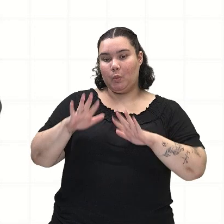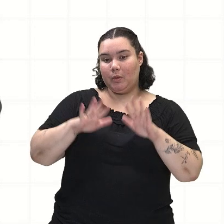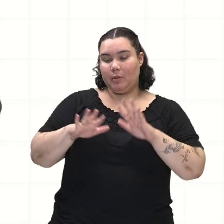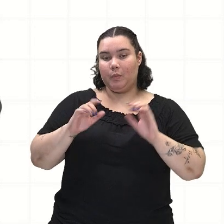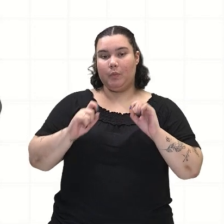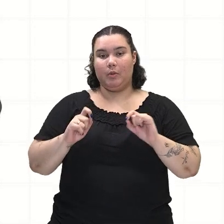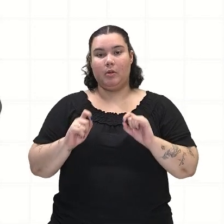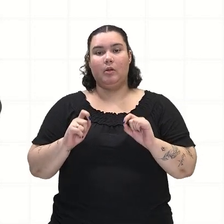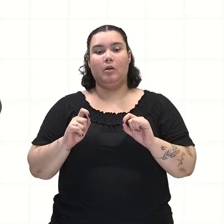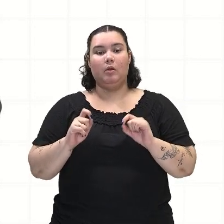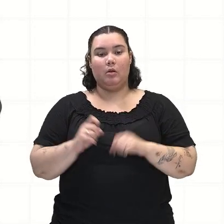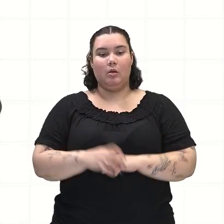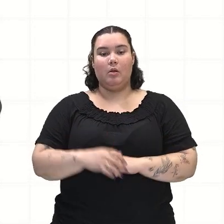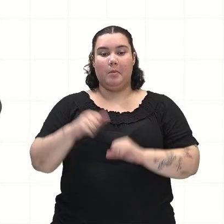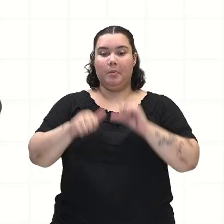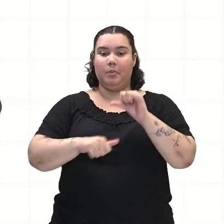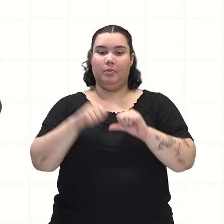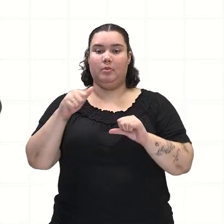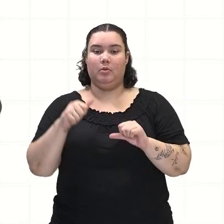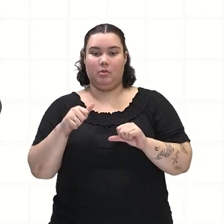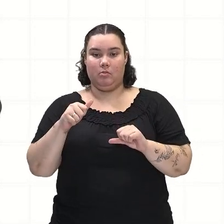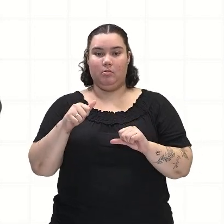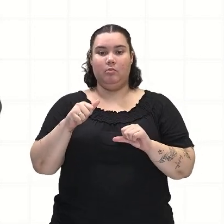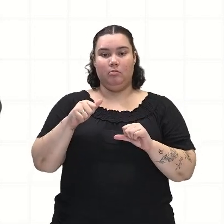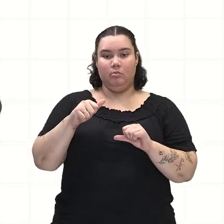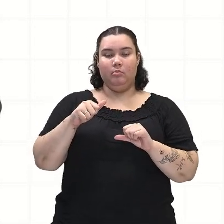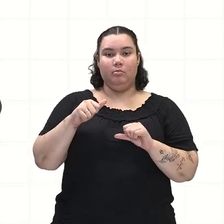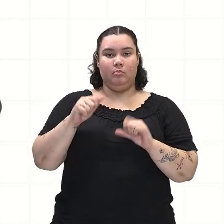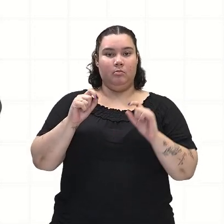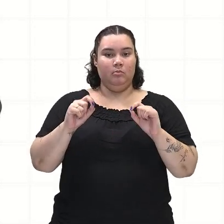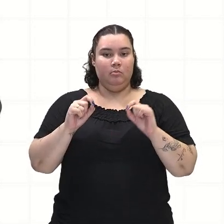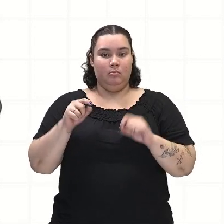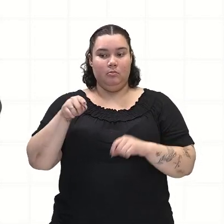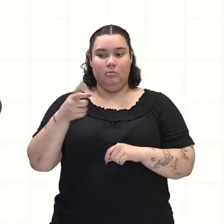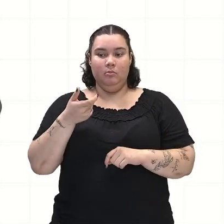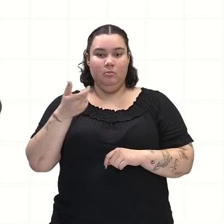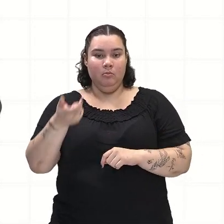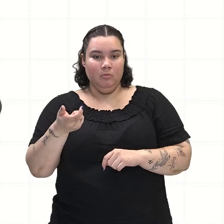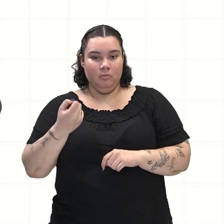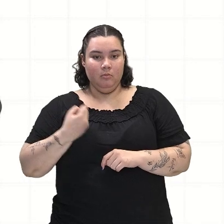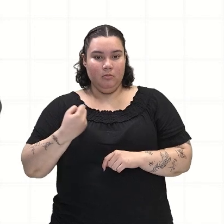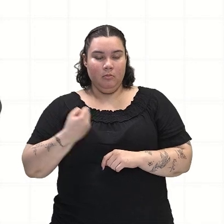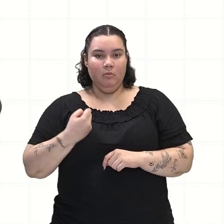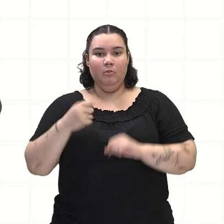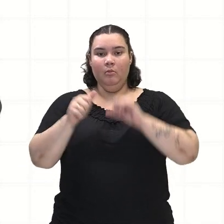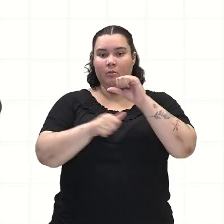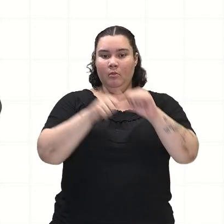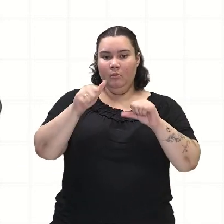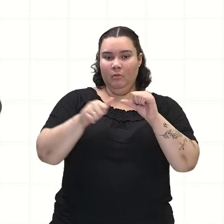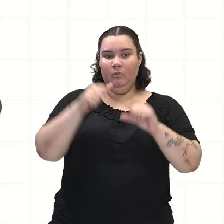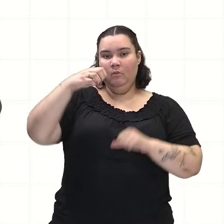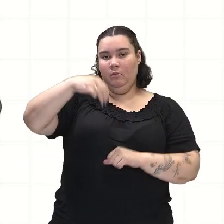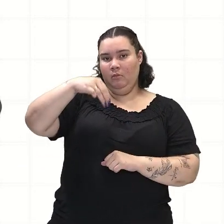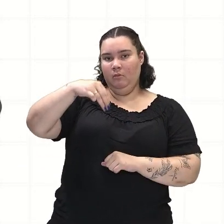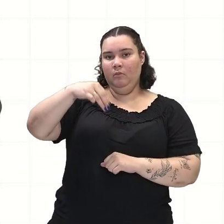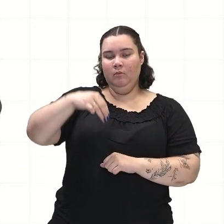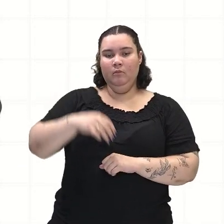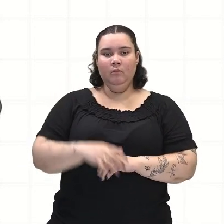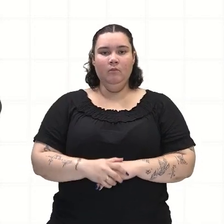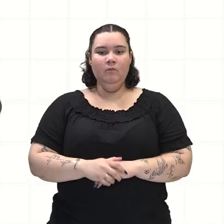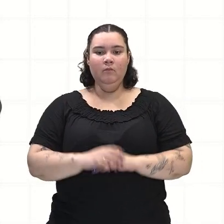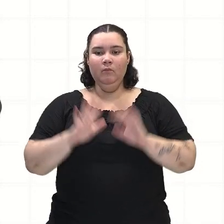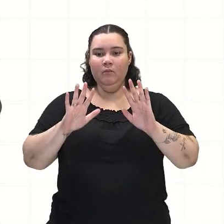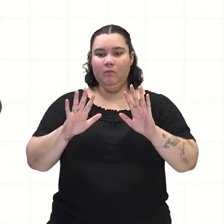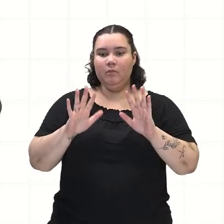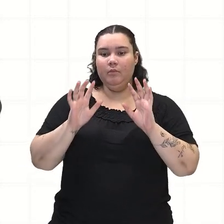de transformar essas unidades para metro. Então, toda